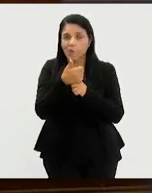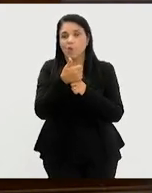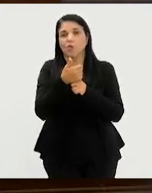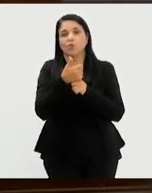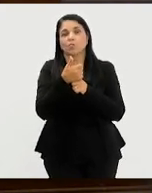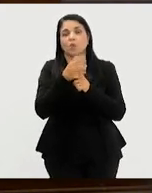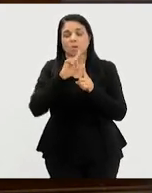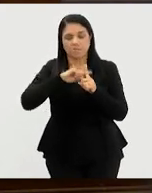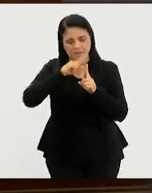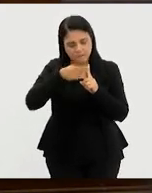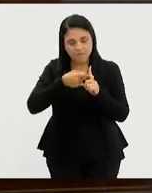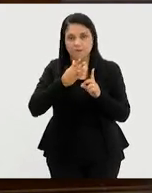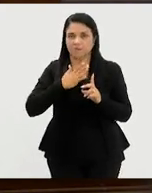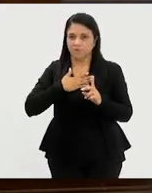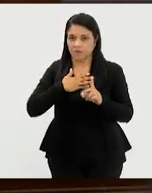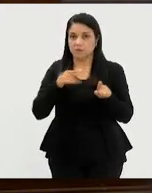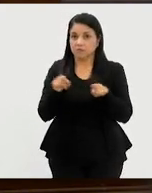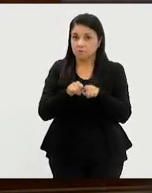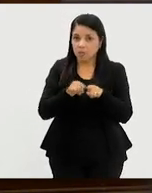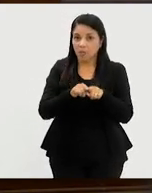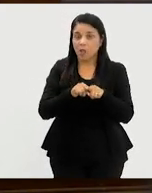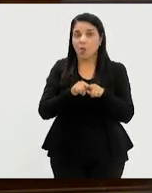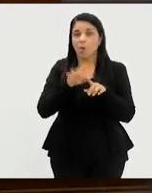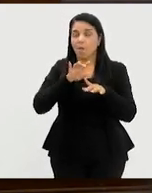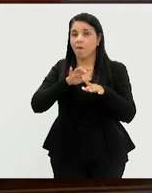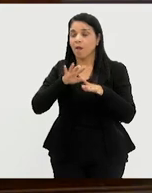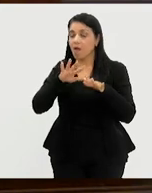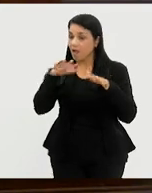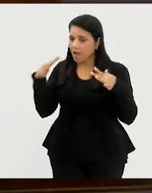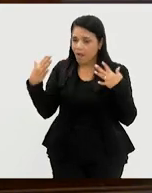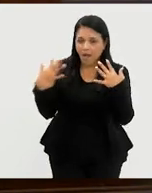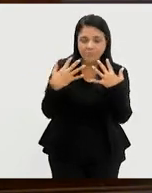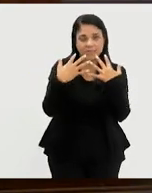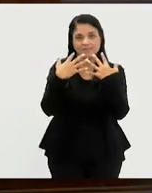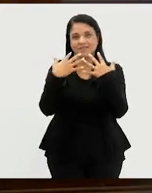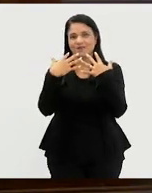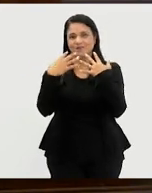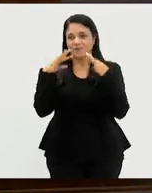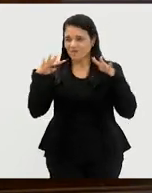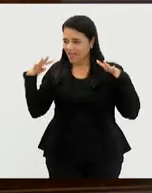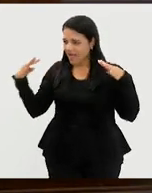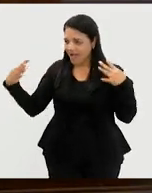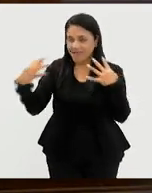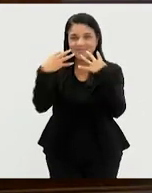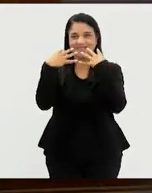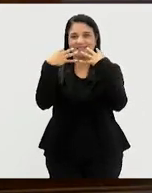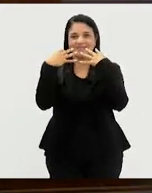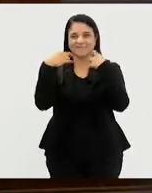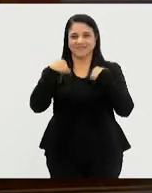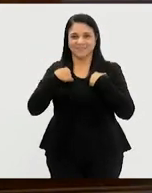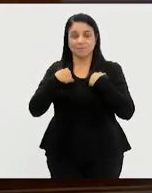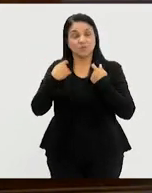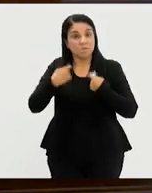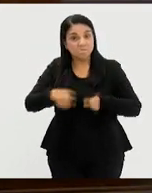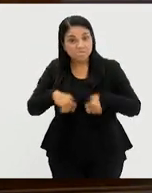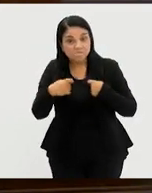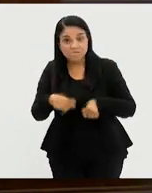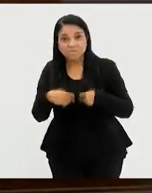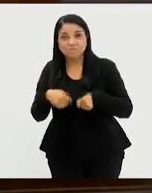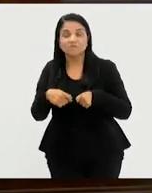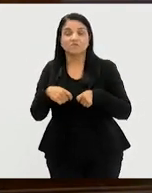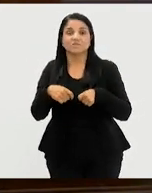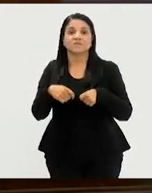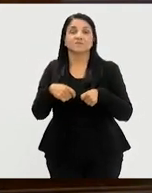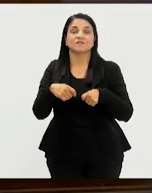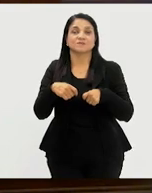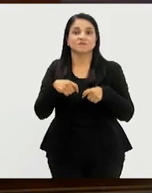gestação Vou precisar de uma rede de atenção justamente porque a gente precisa que a que todos aqueles e aquelas